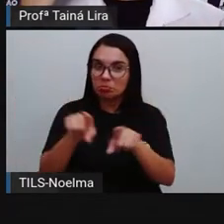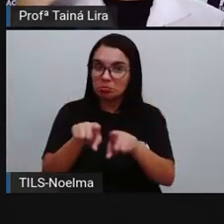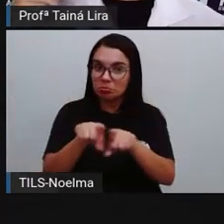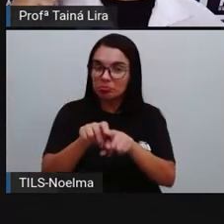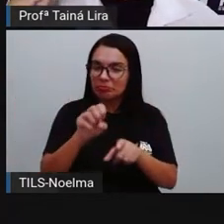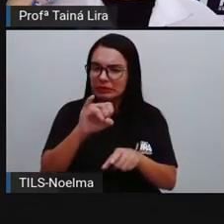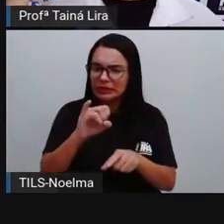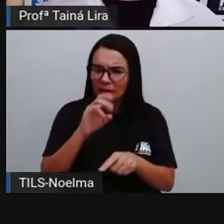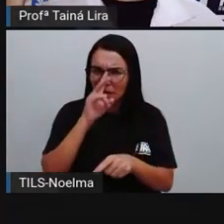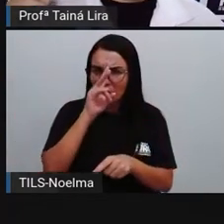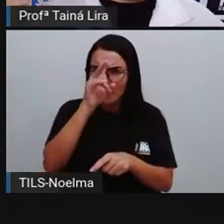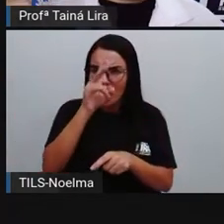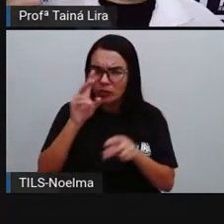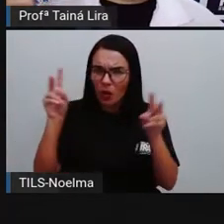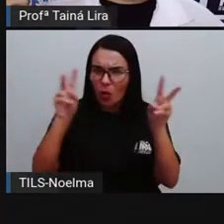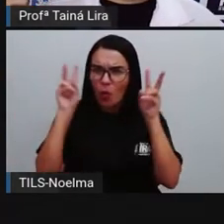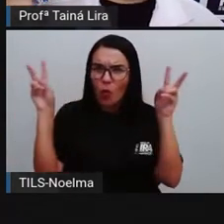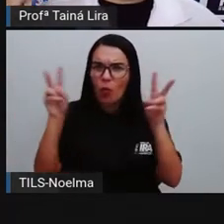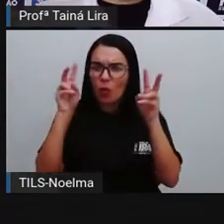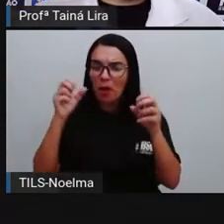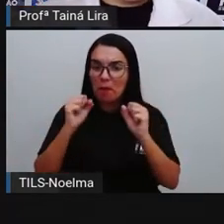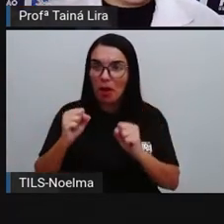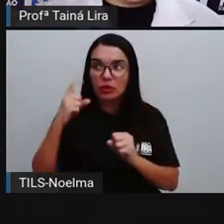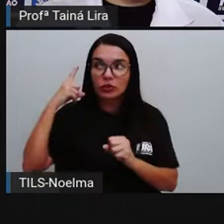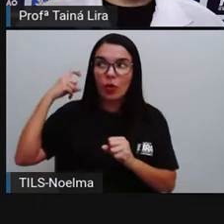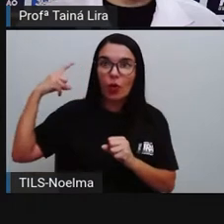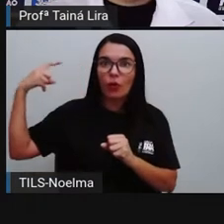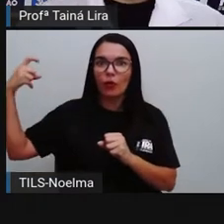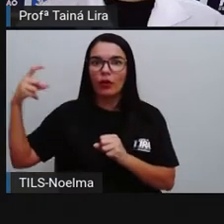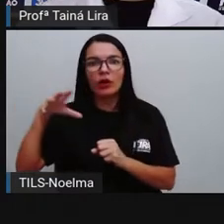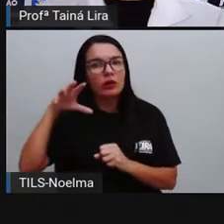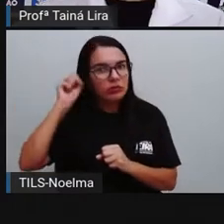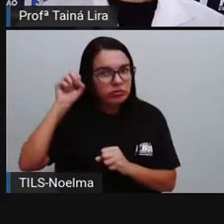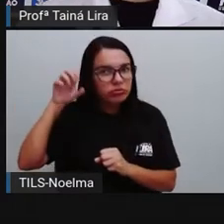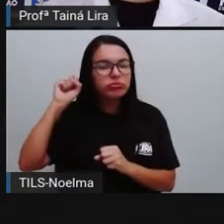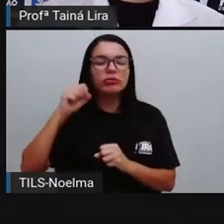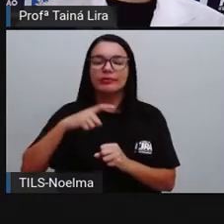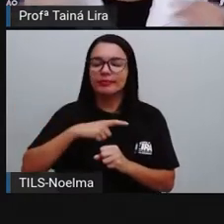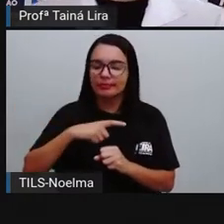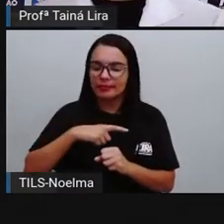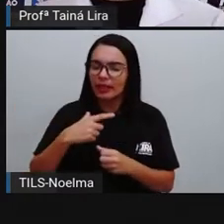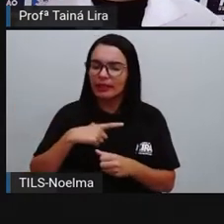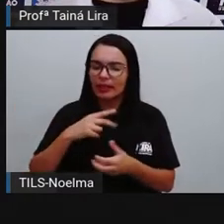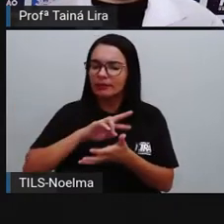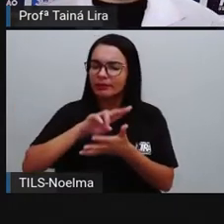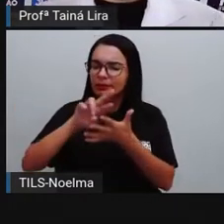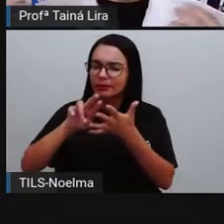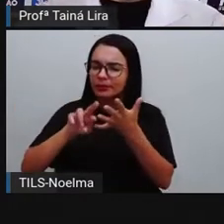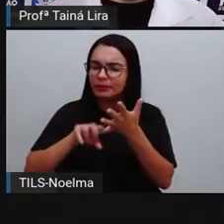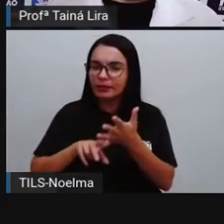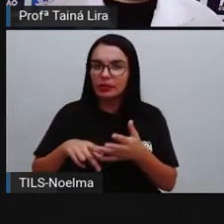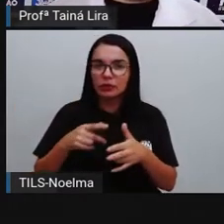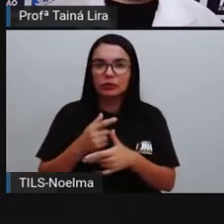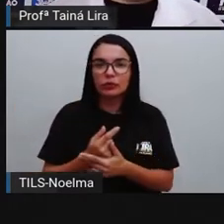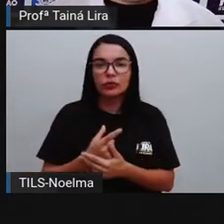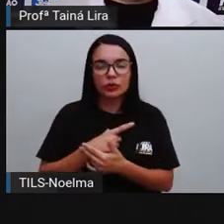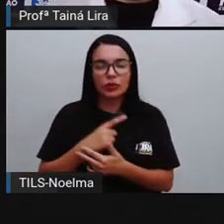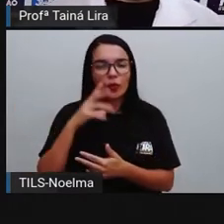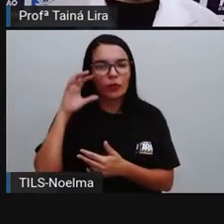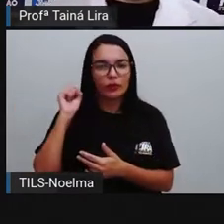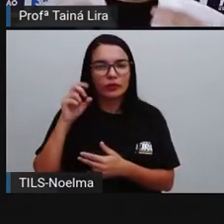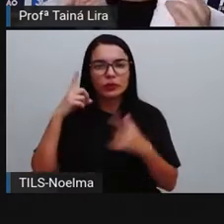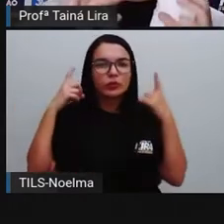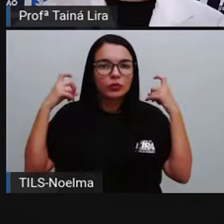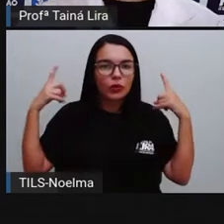muito forte é possível a gente ouvir aí o som do vento certo então Existem várias maneiras aí da gente o Vilson